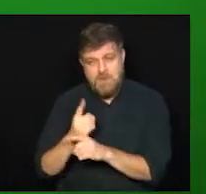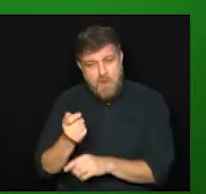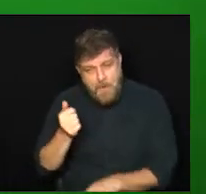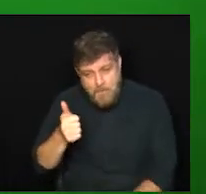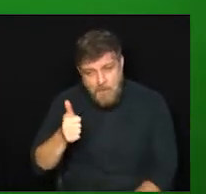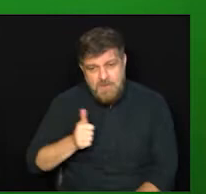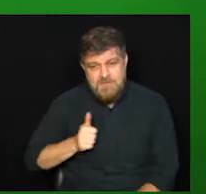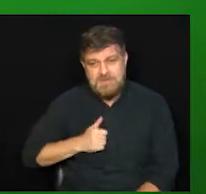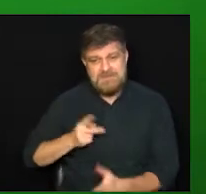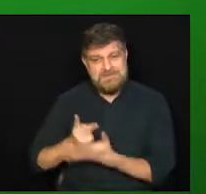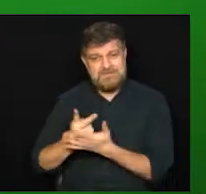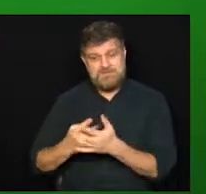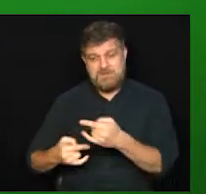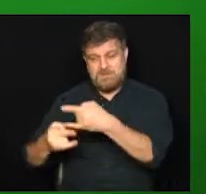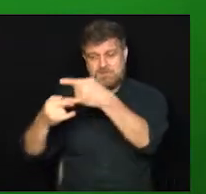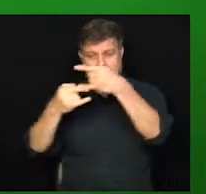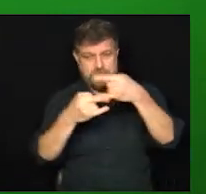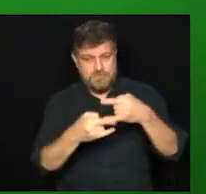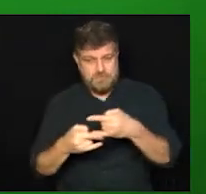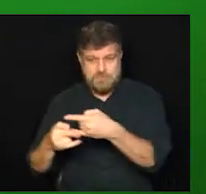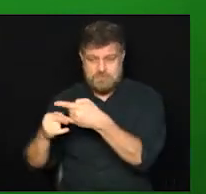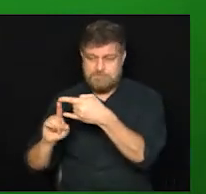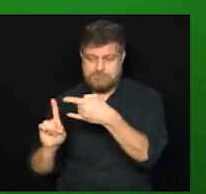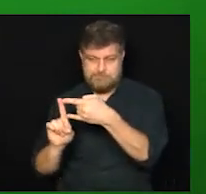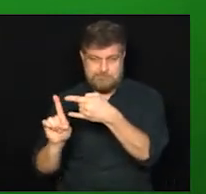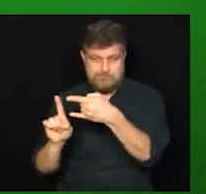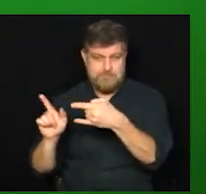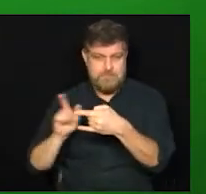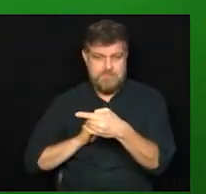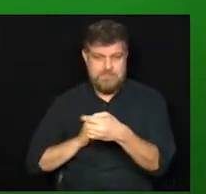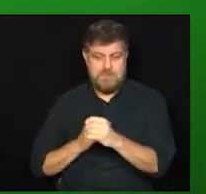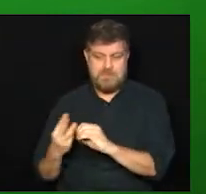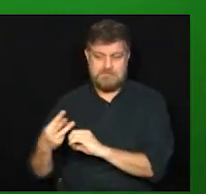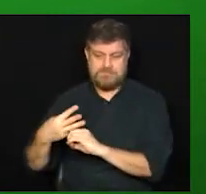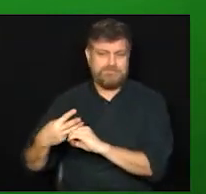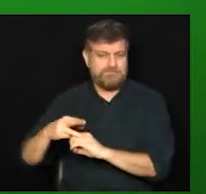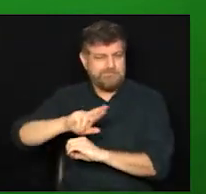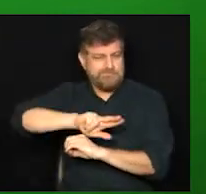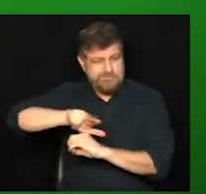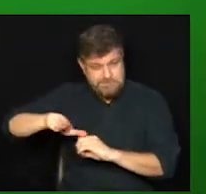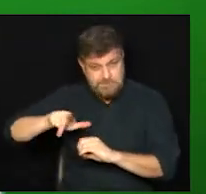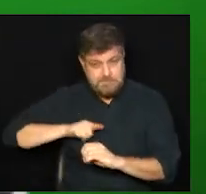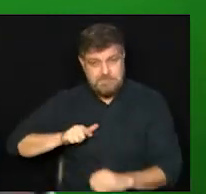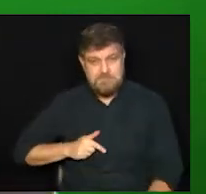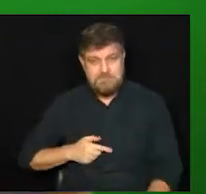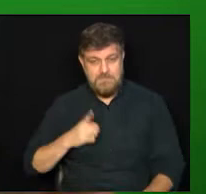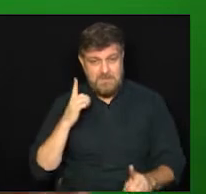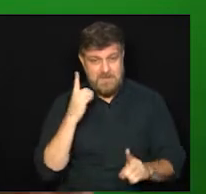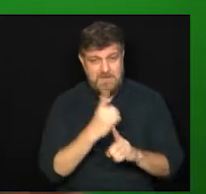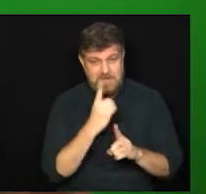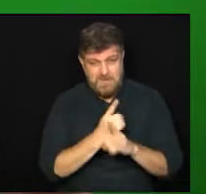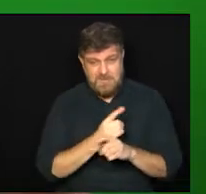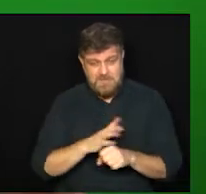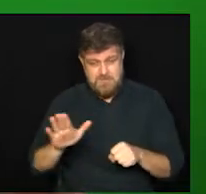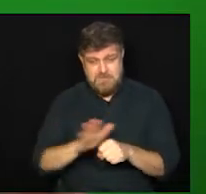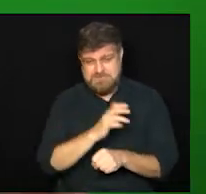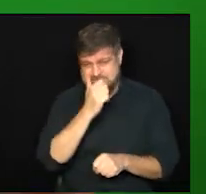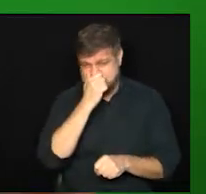formato aqui, Zoom, vai para o formato, várias plataformas que existem aí, eventos maiores, principalmente